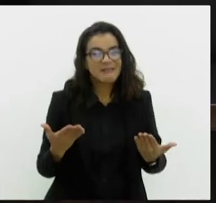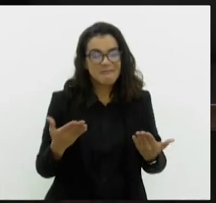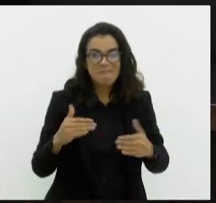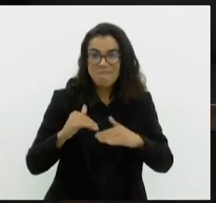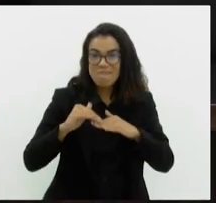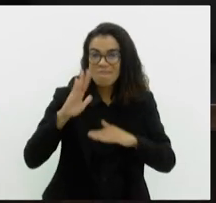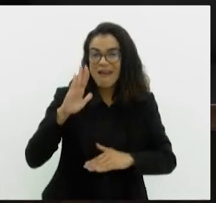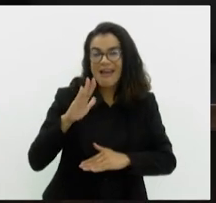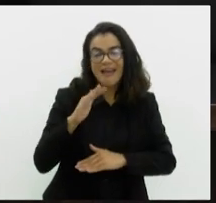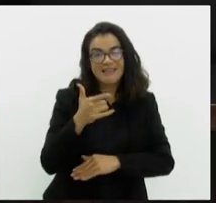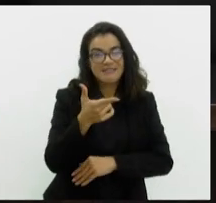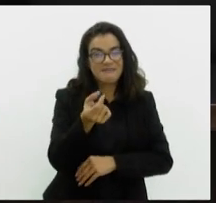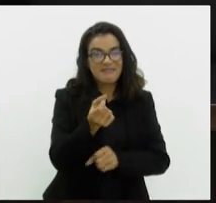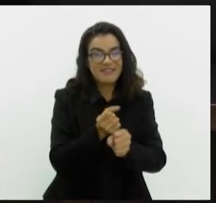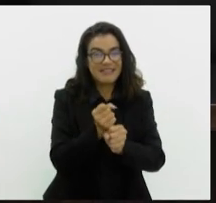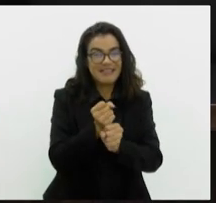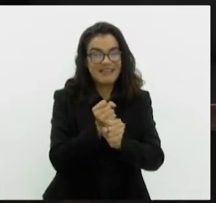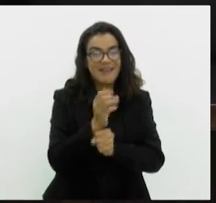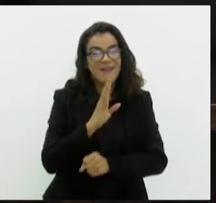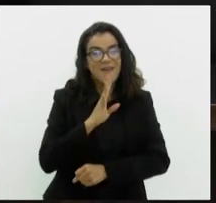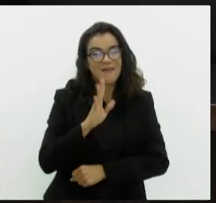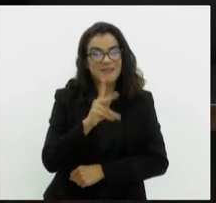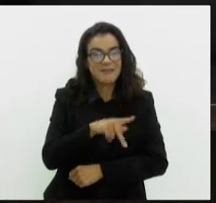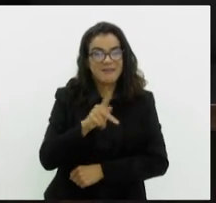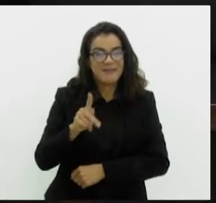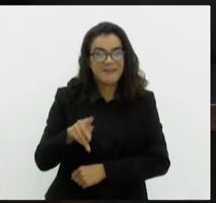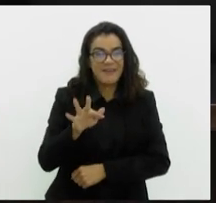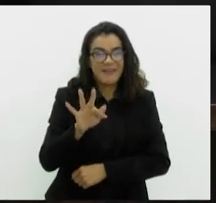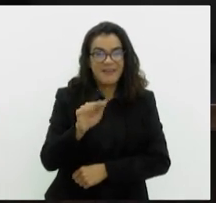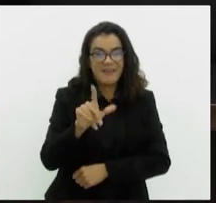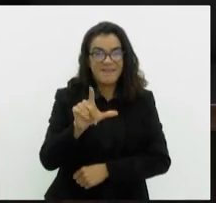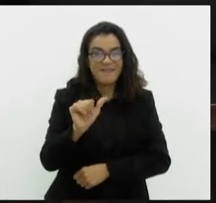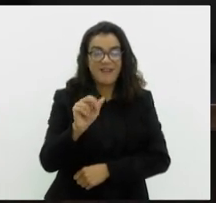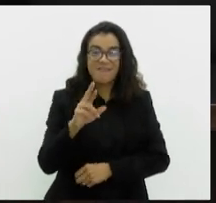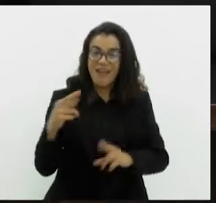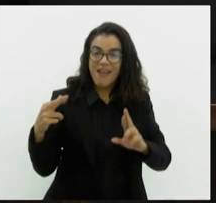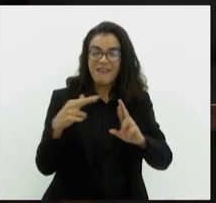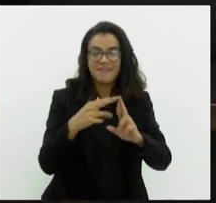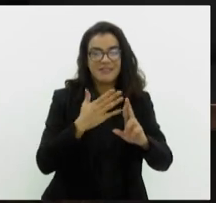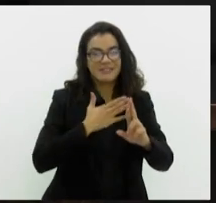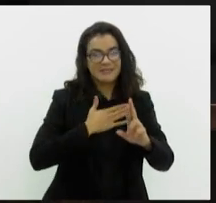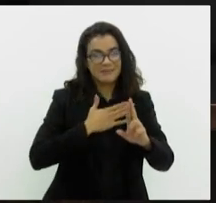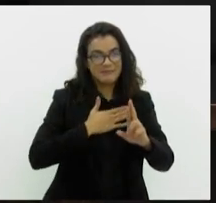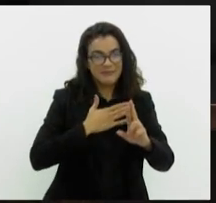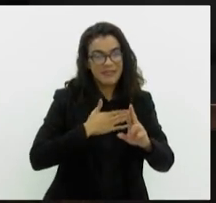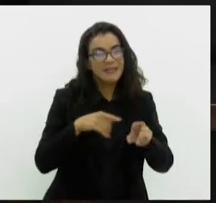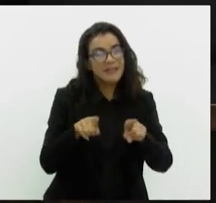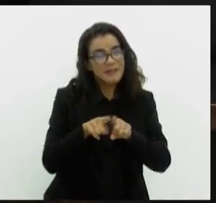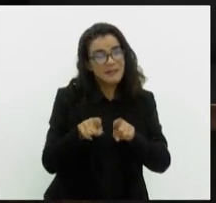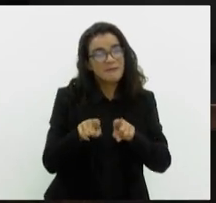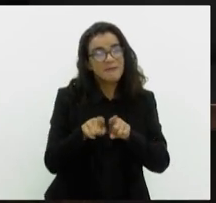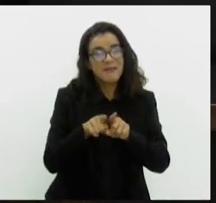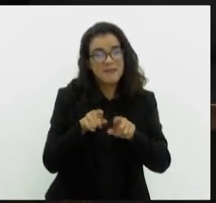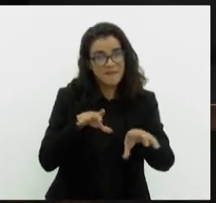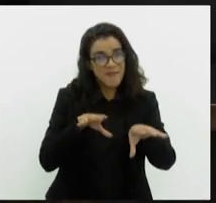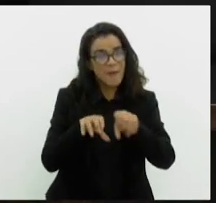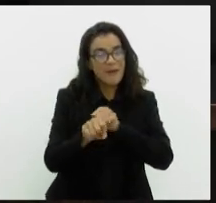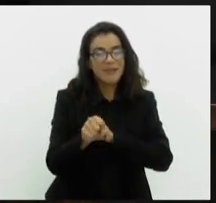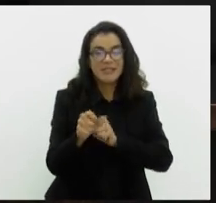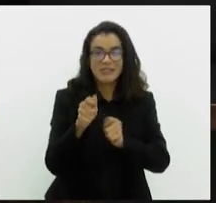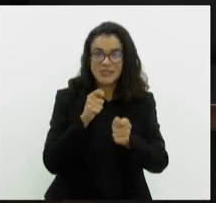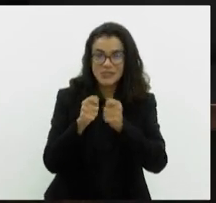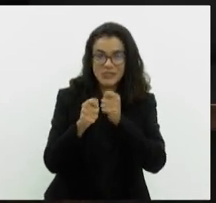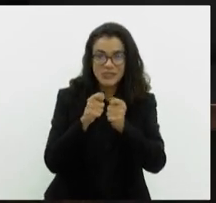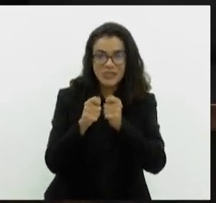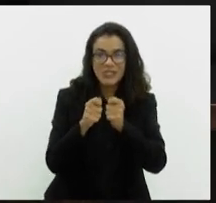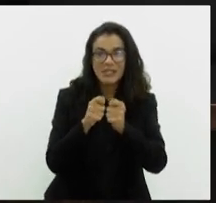de 20 anos que eu conheço Flávia Oliveira e que ela é essa referência de jornalista para mim, que também sou jornalista por formação e